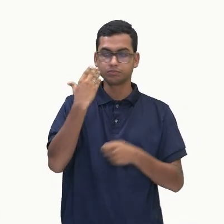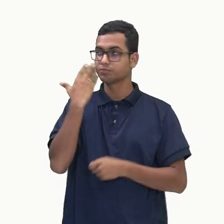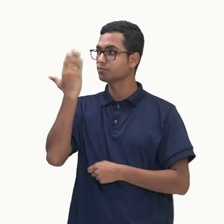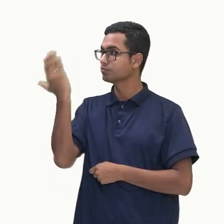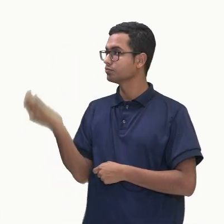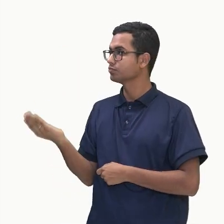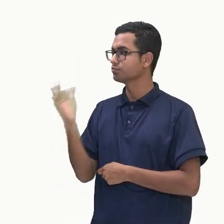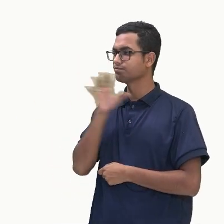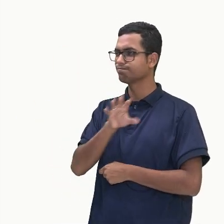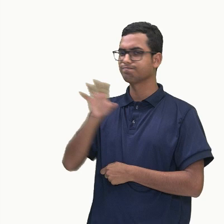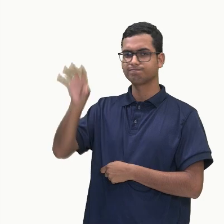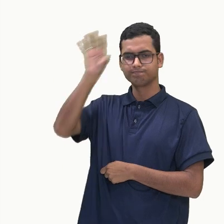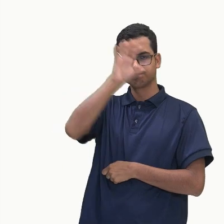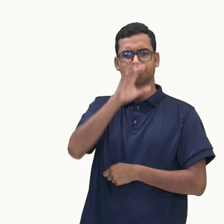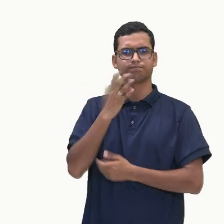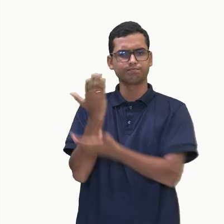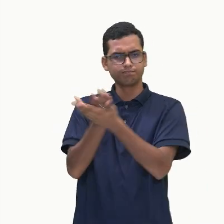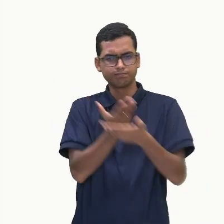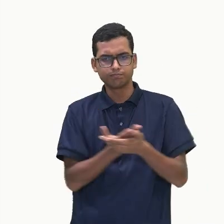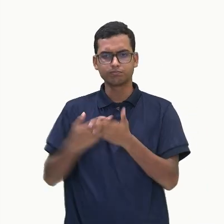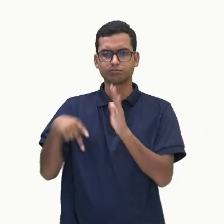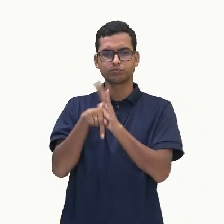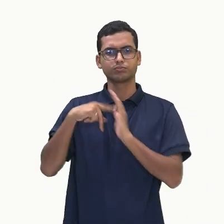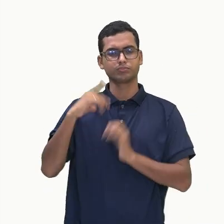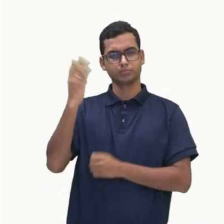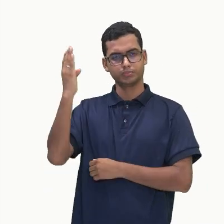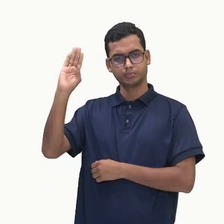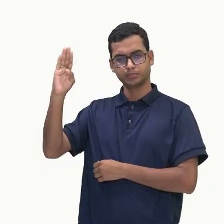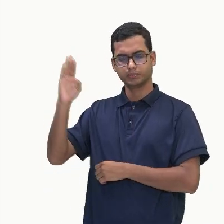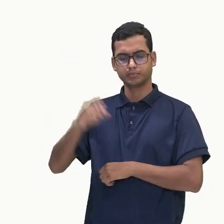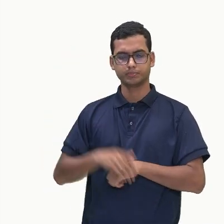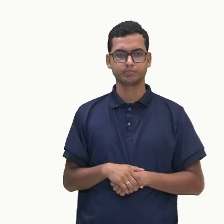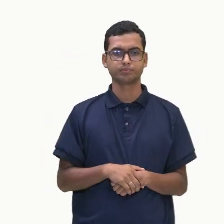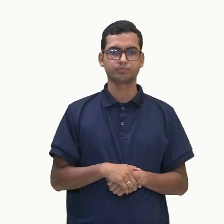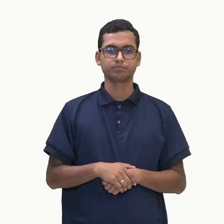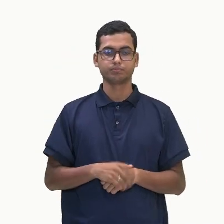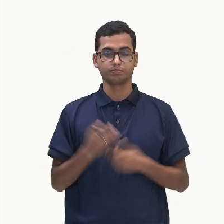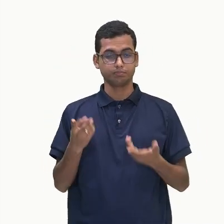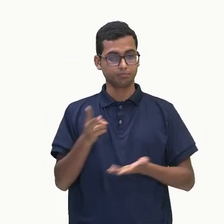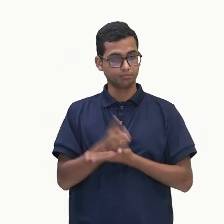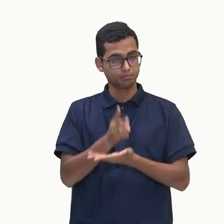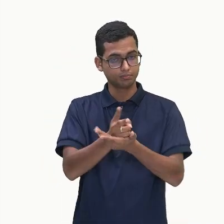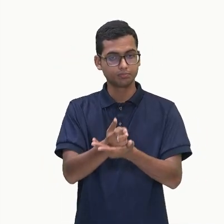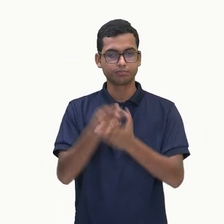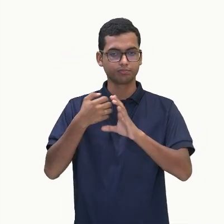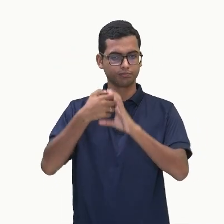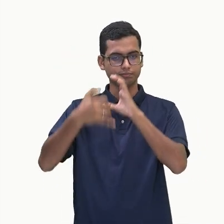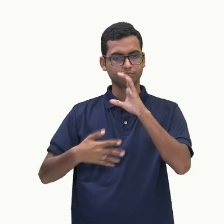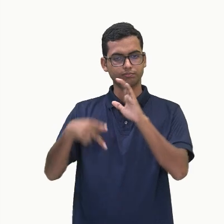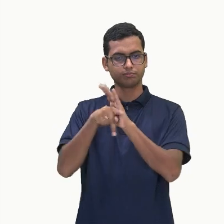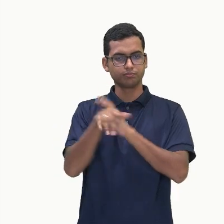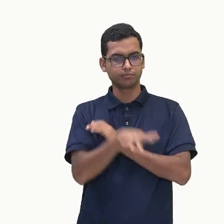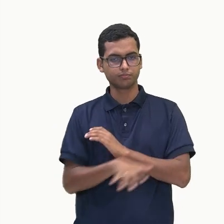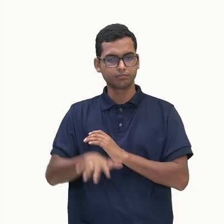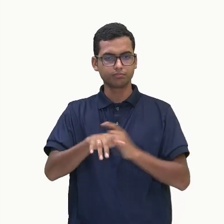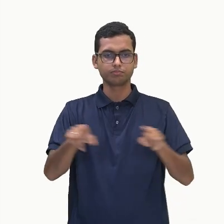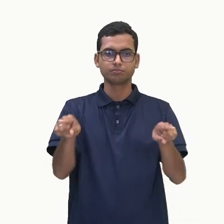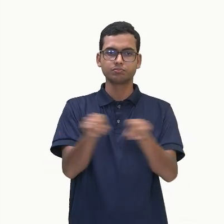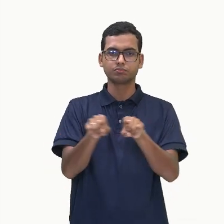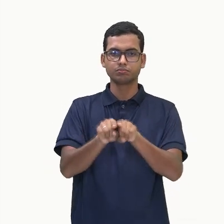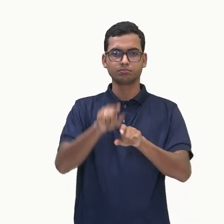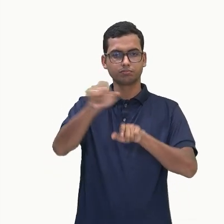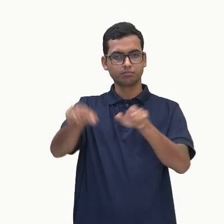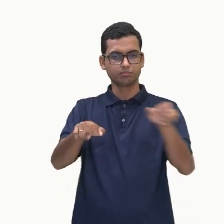da biologia. E continuando aí com o mapa mental sobre as características